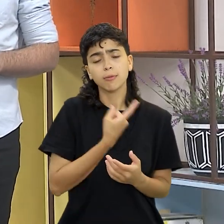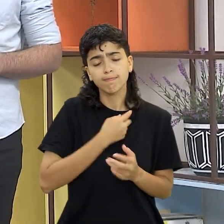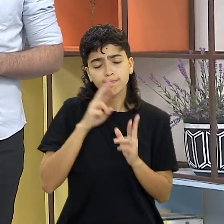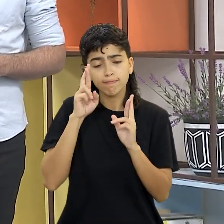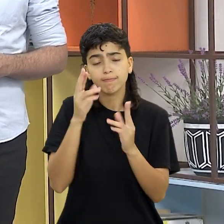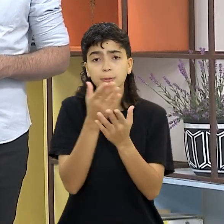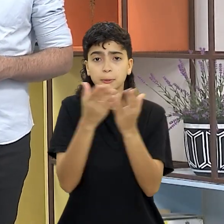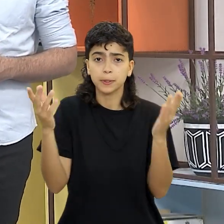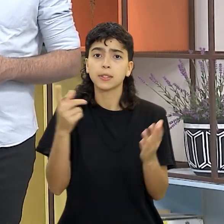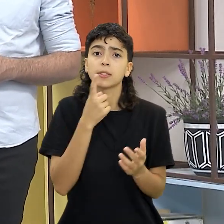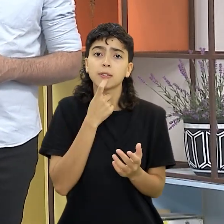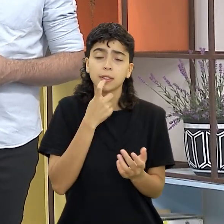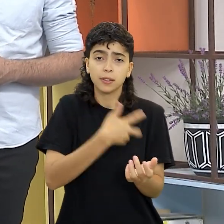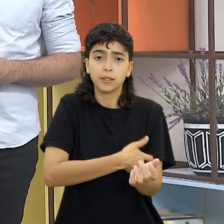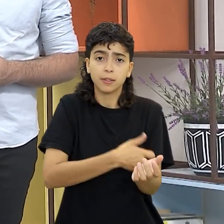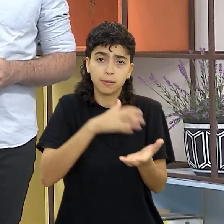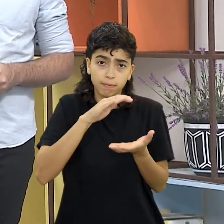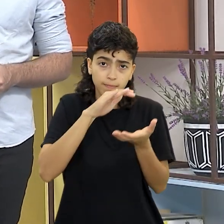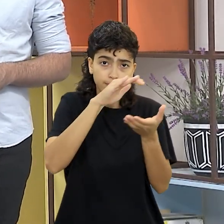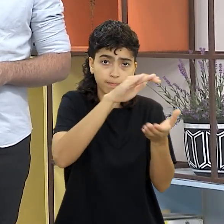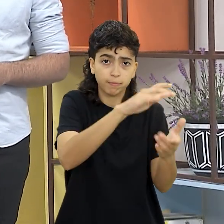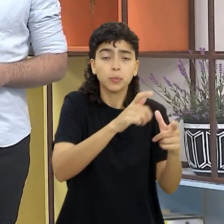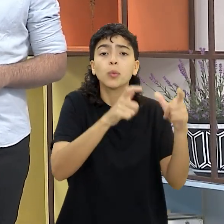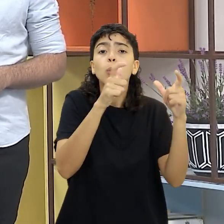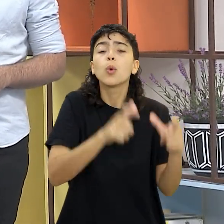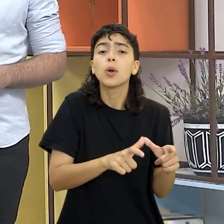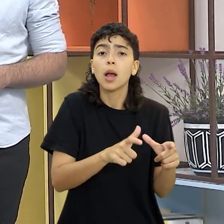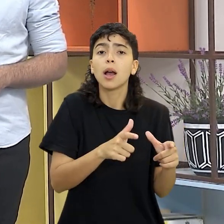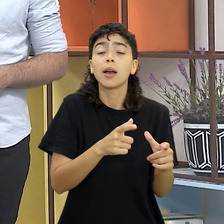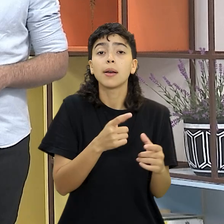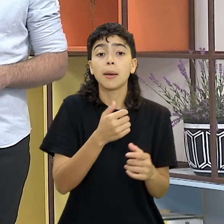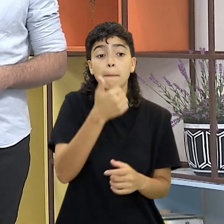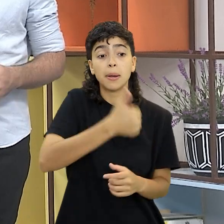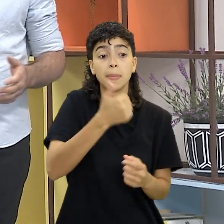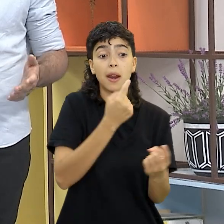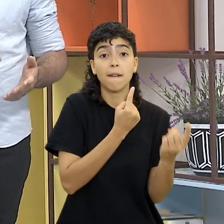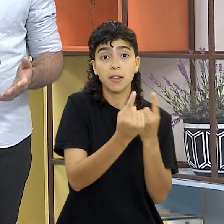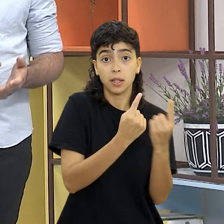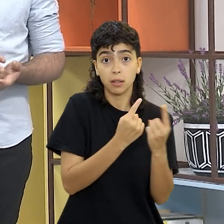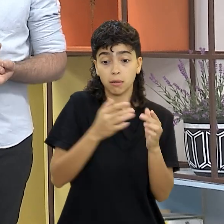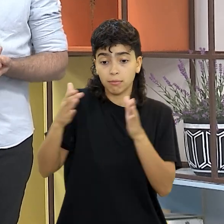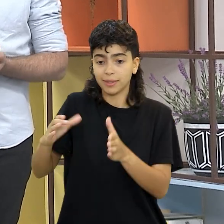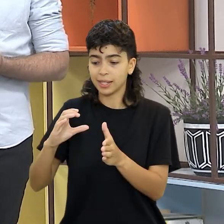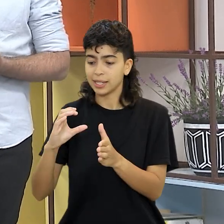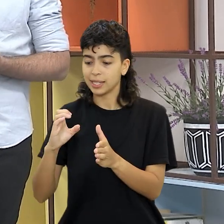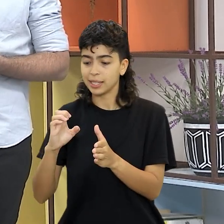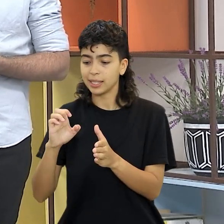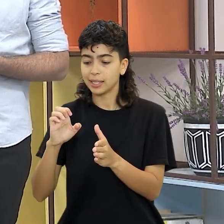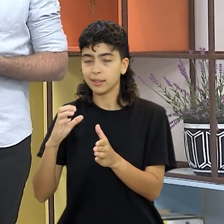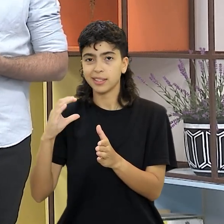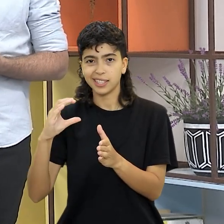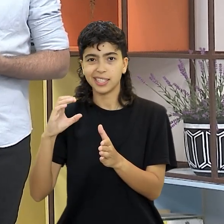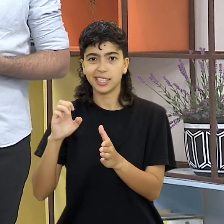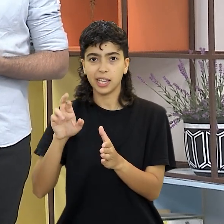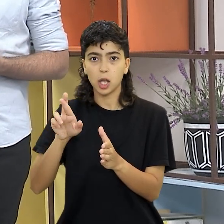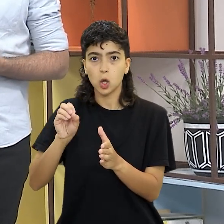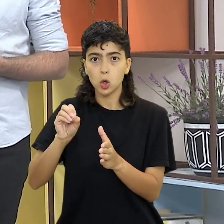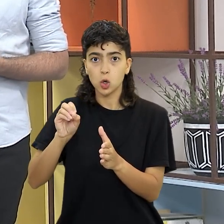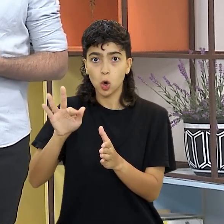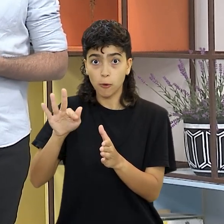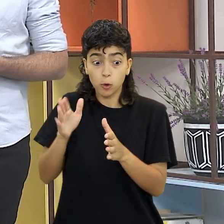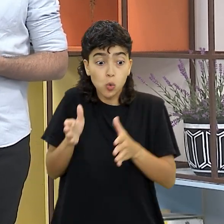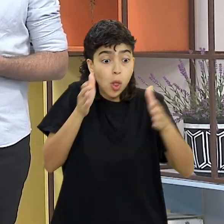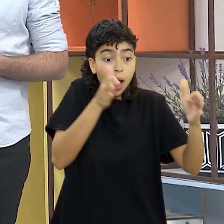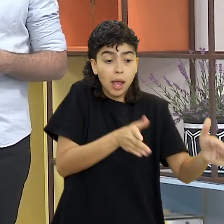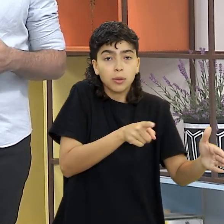ser feita no próprio Banco de Sangue. Ele está localizado na 1ª Avenida, ao lado do Serof, no setor universitário. E o banco